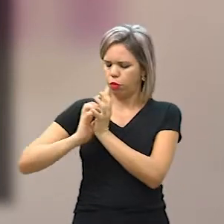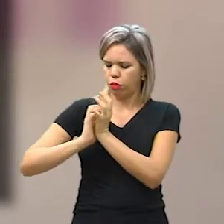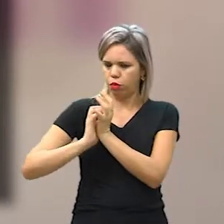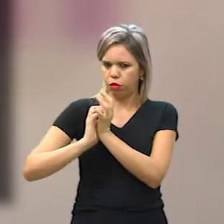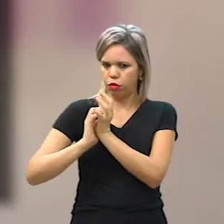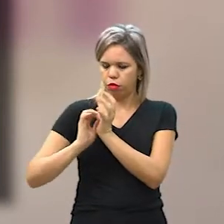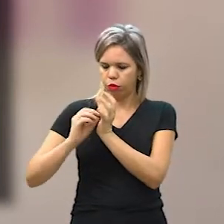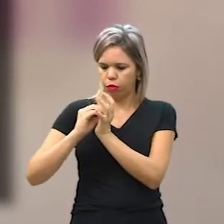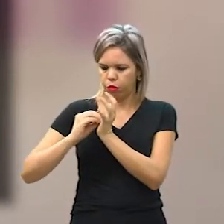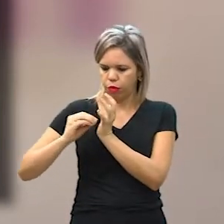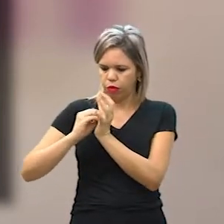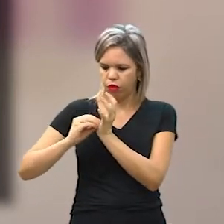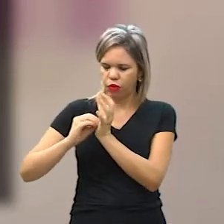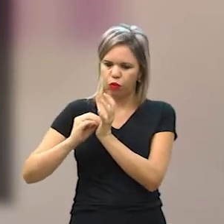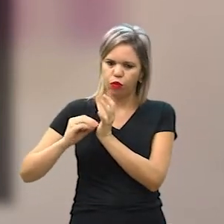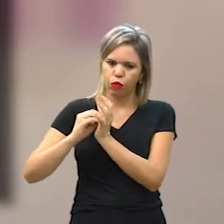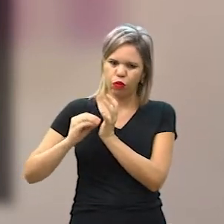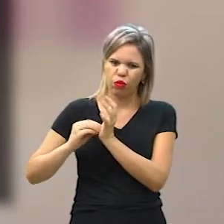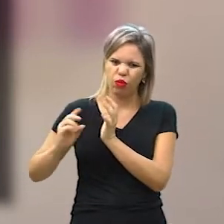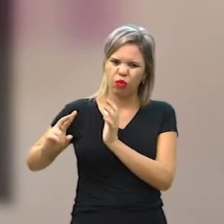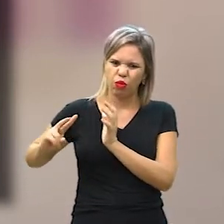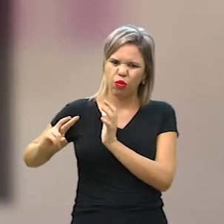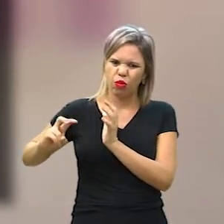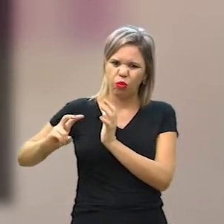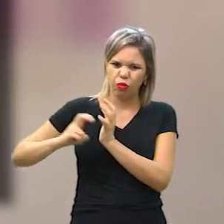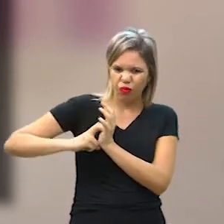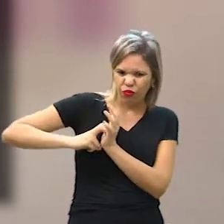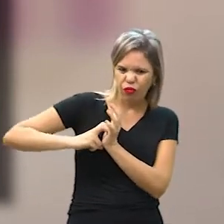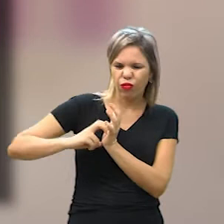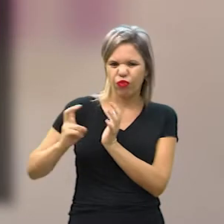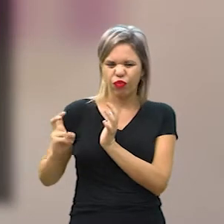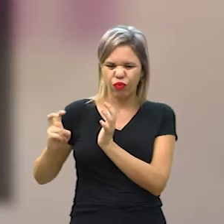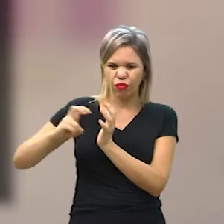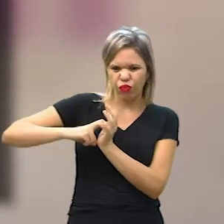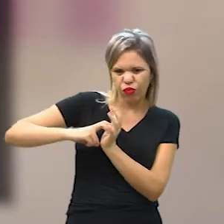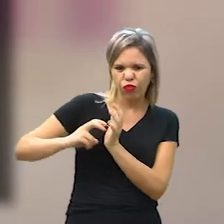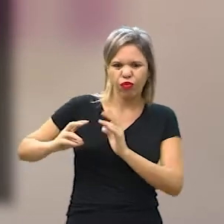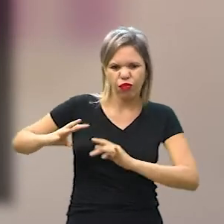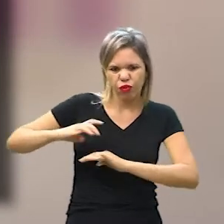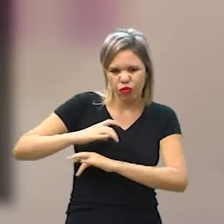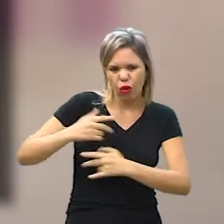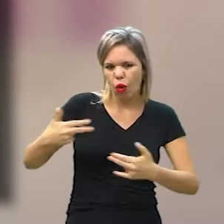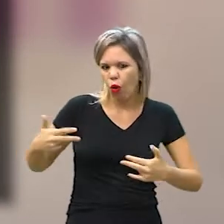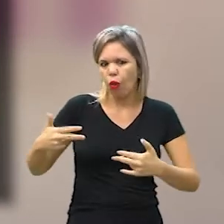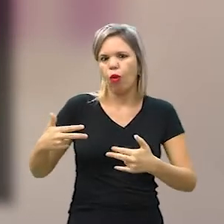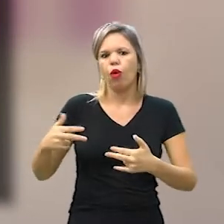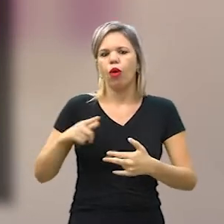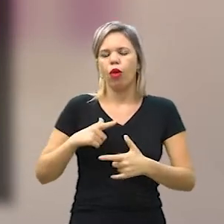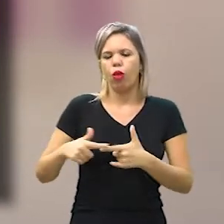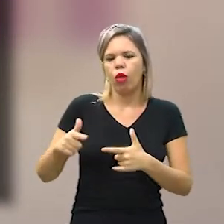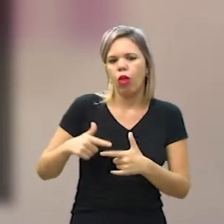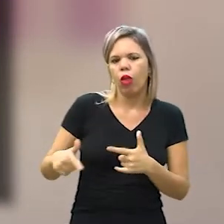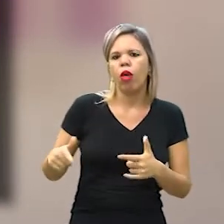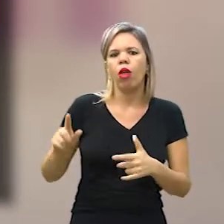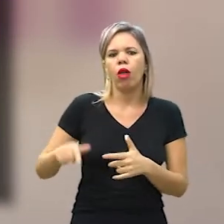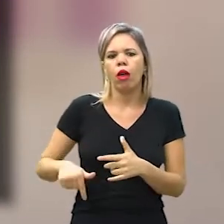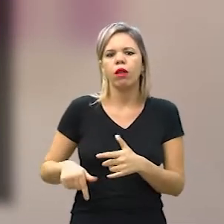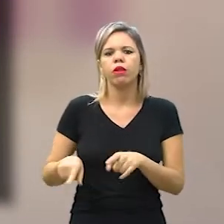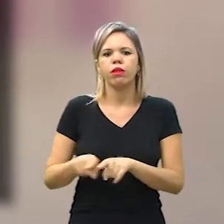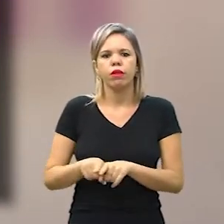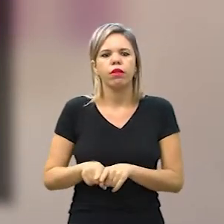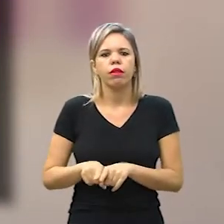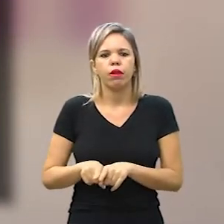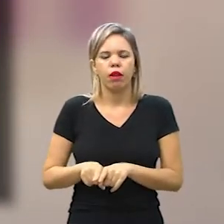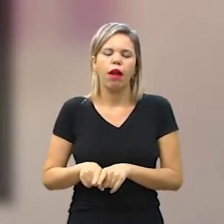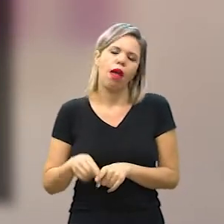inflamam, por algum motivo, por alguma bactéria, por algum vírus ou algum fungo, que causa uma inflamação, e isso,